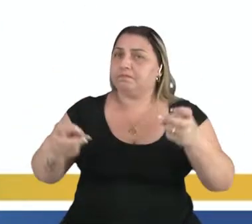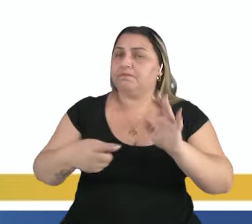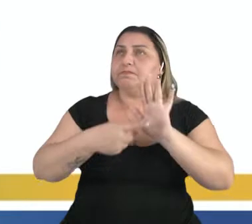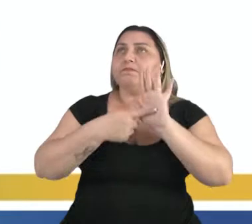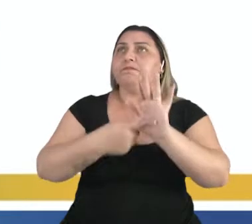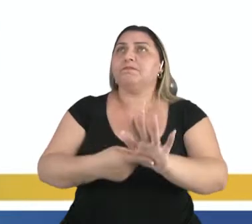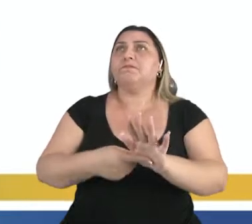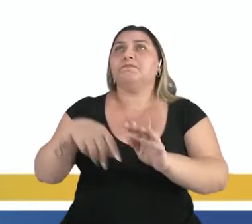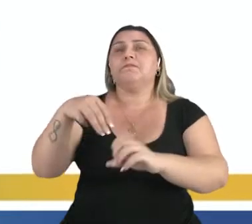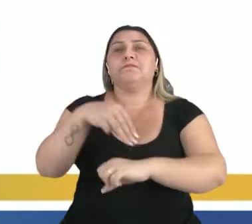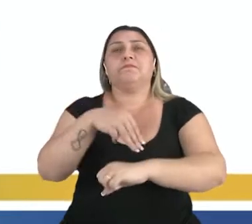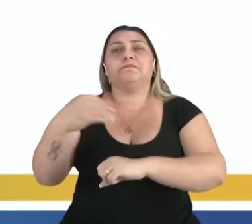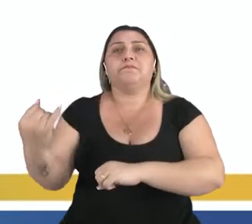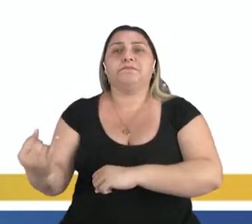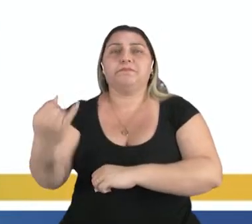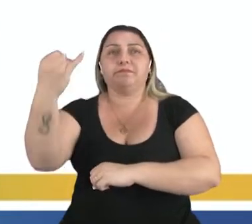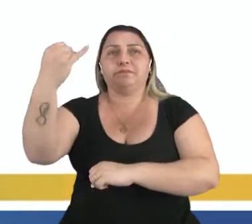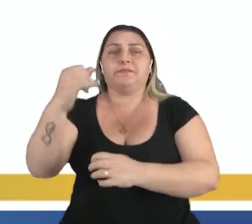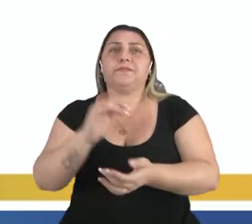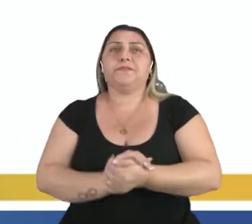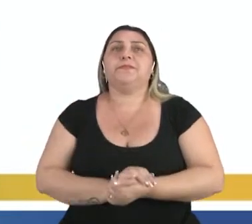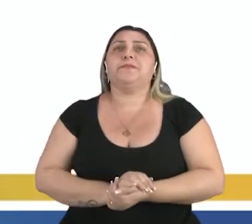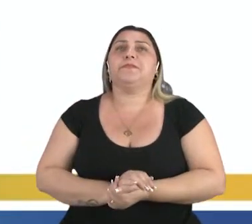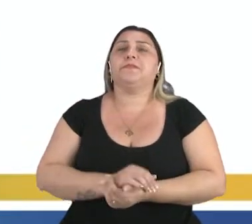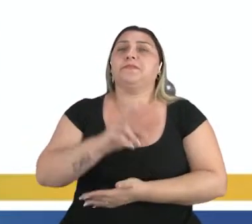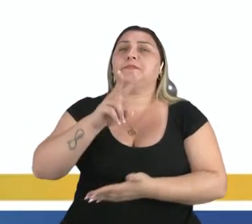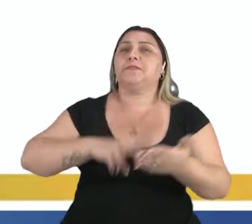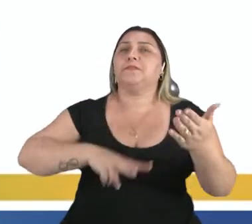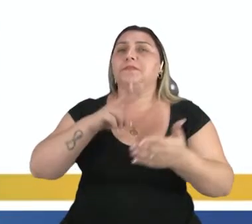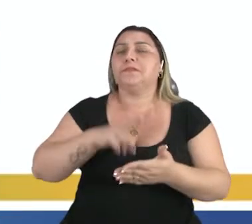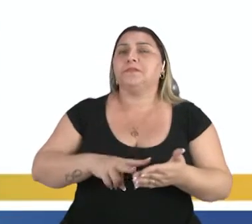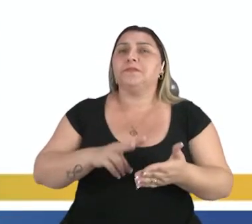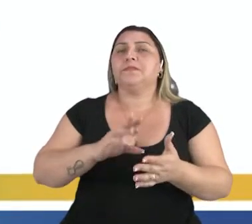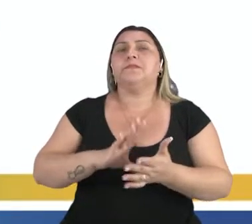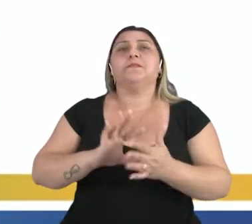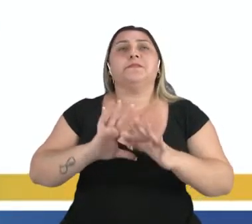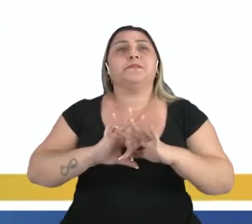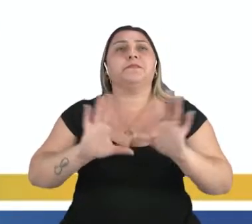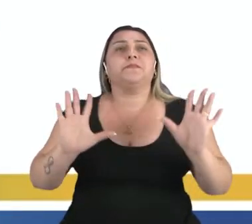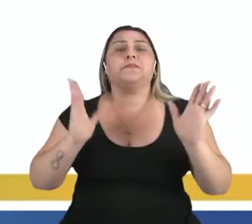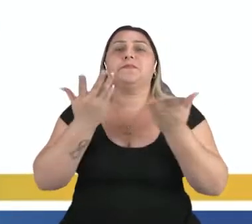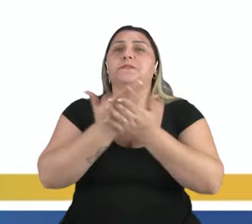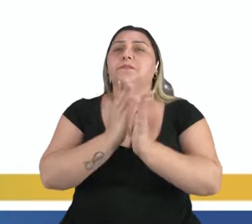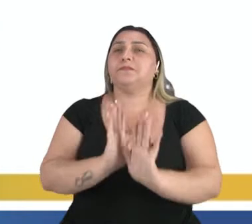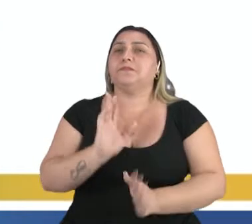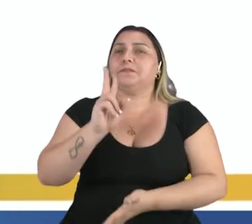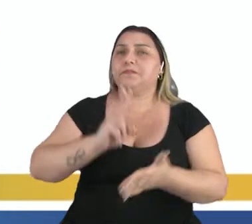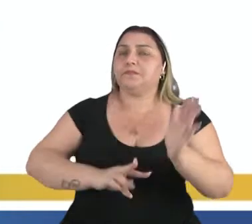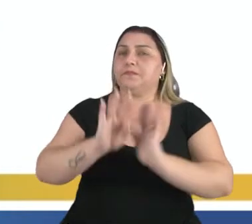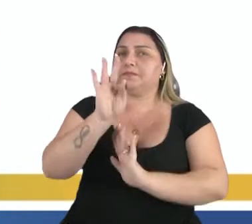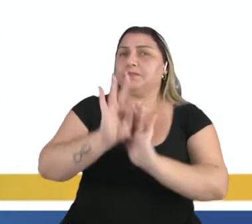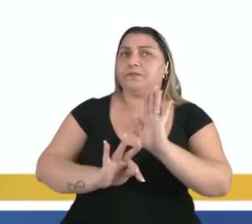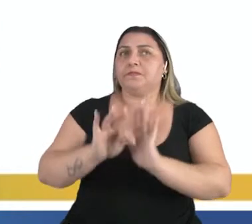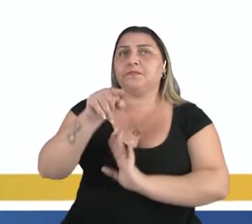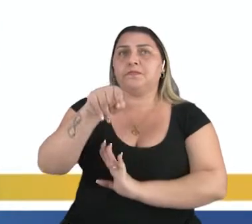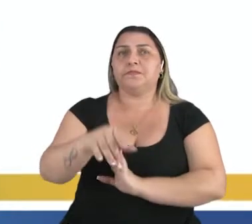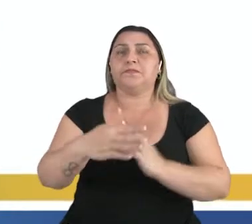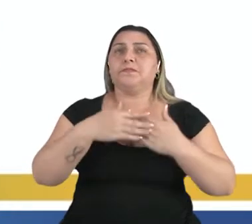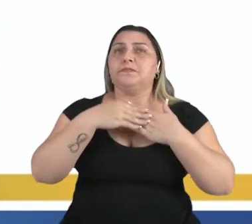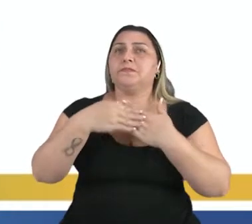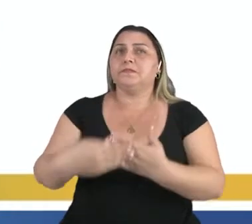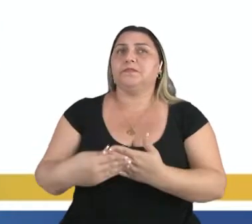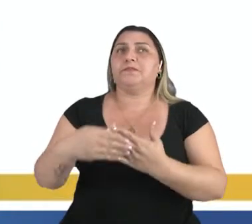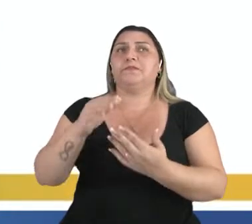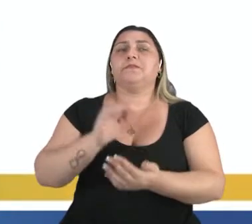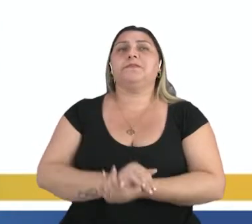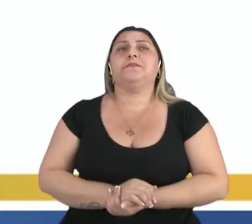abordados. Esse momento é muito importante para despertar o leitor à vontade de terminar de ler seu texto. Ou seja, você vai trazer,